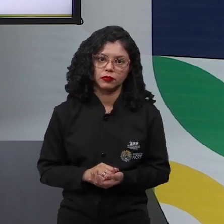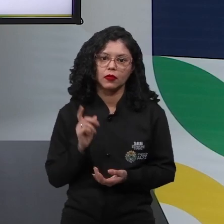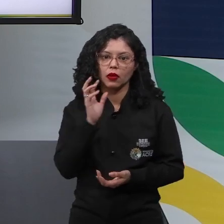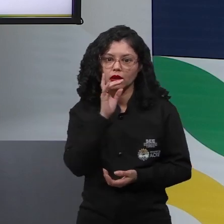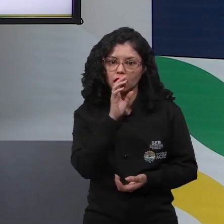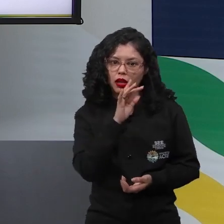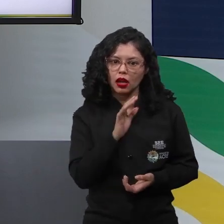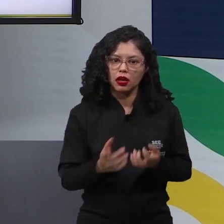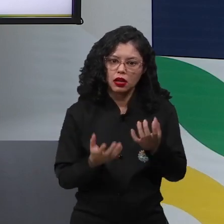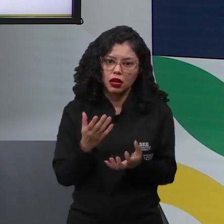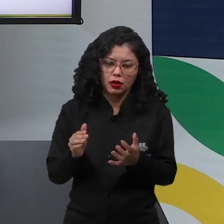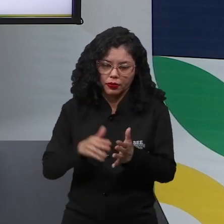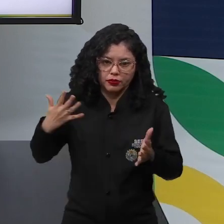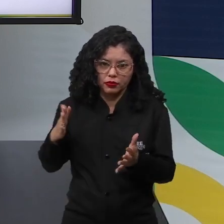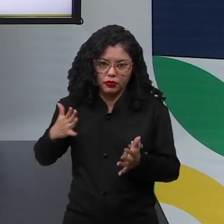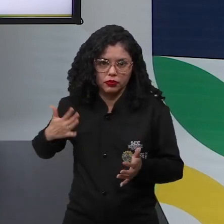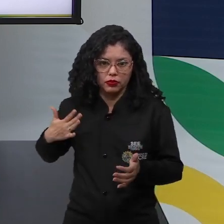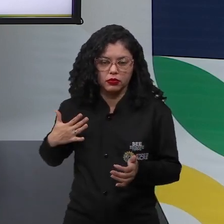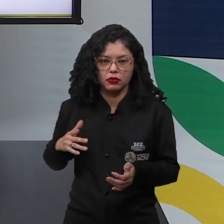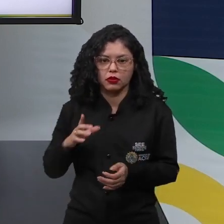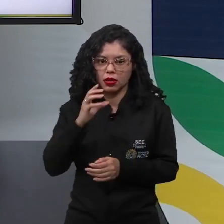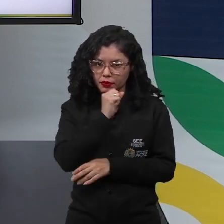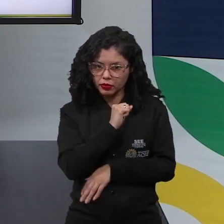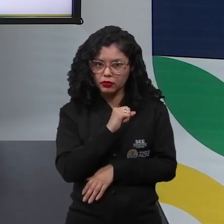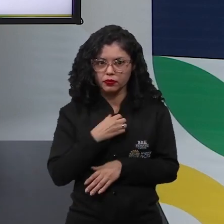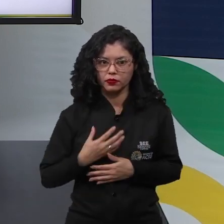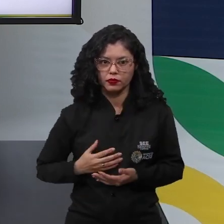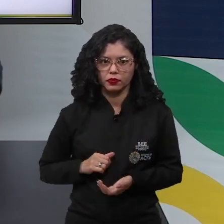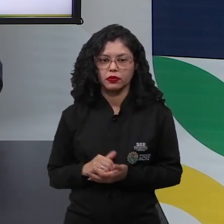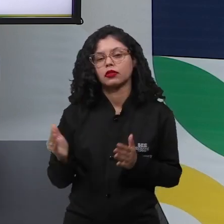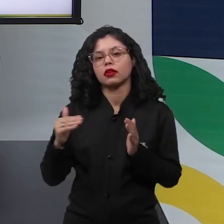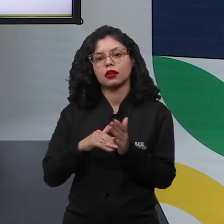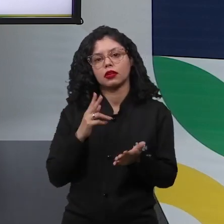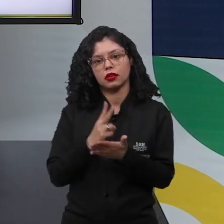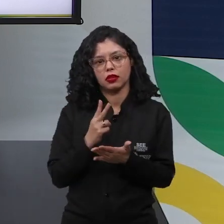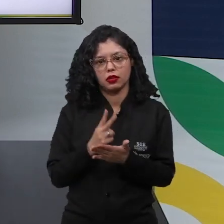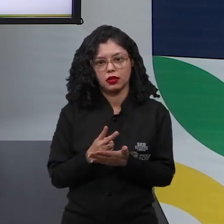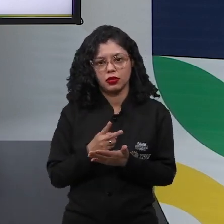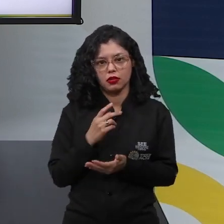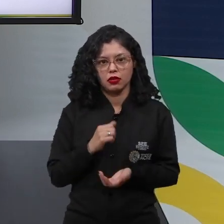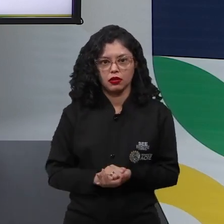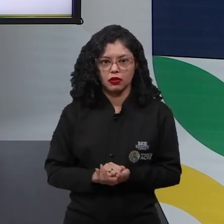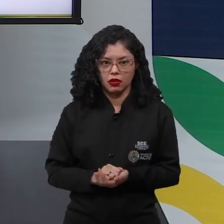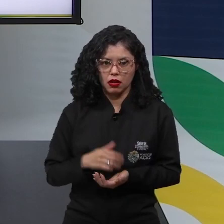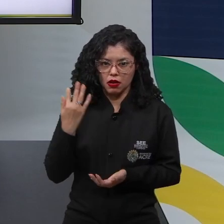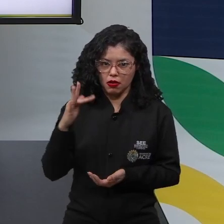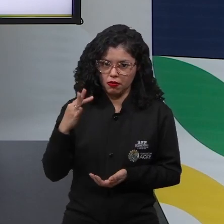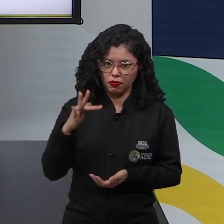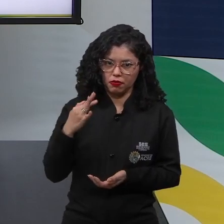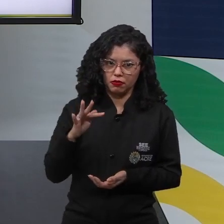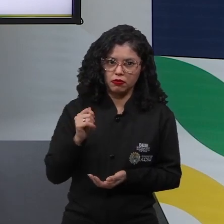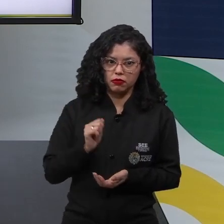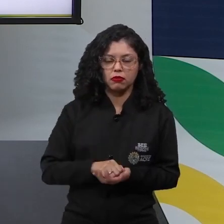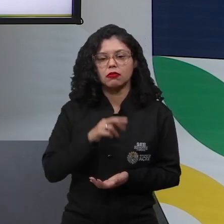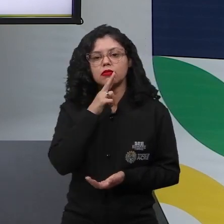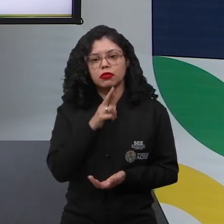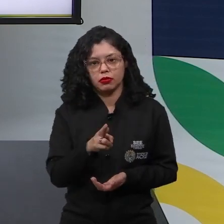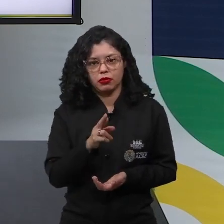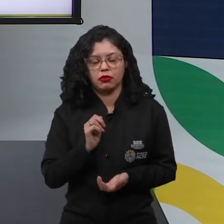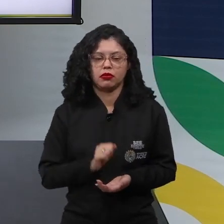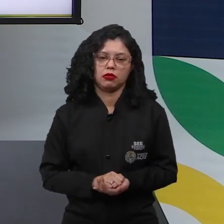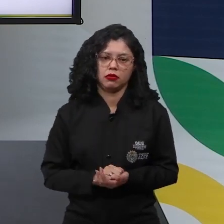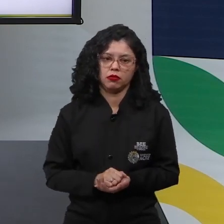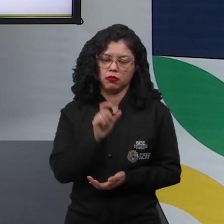quente. Rapidamente você tira o braço, até mesmo antes de sentir dor. Isso é uma resposta da